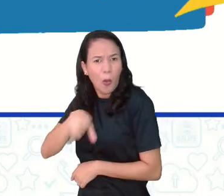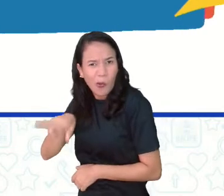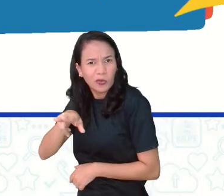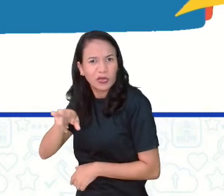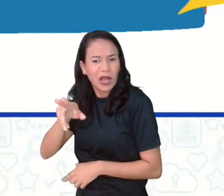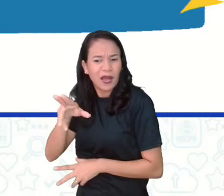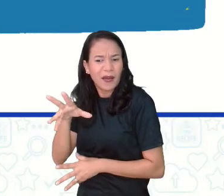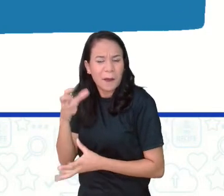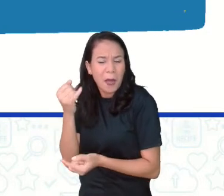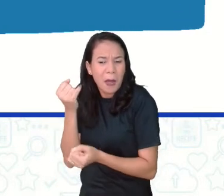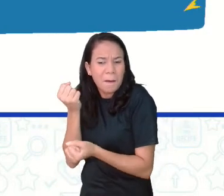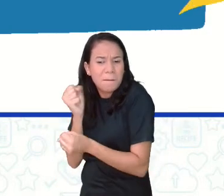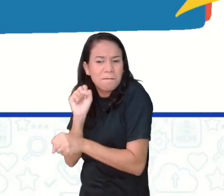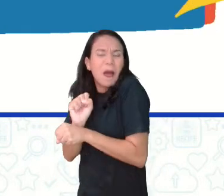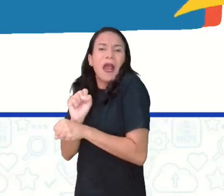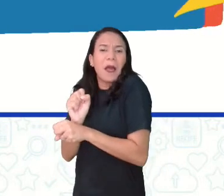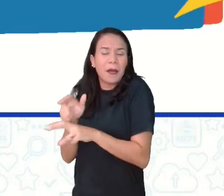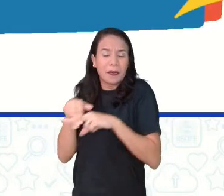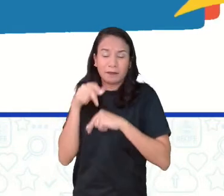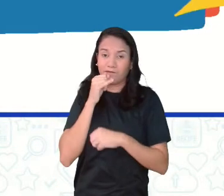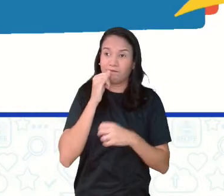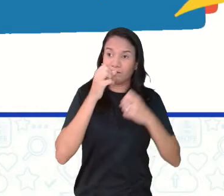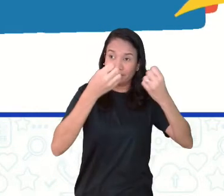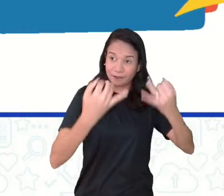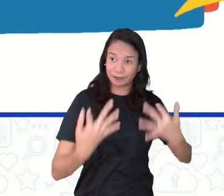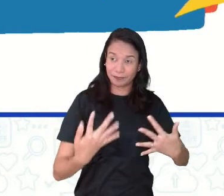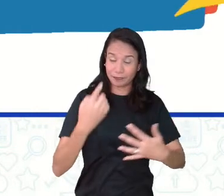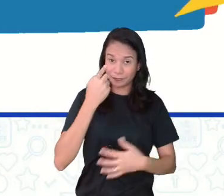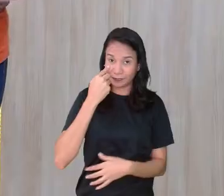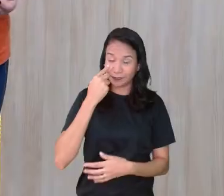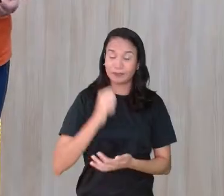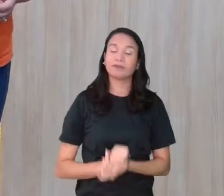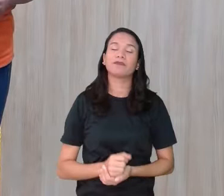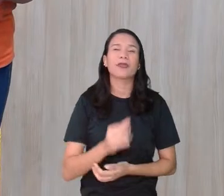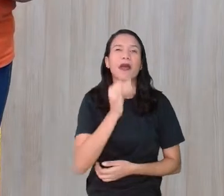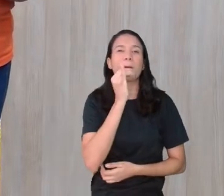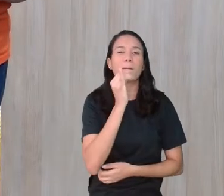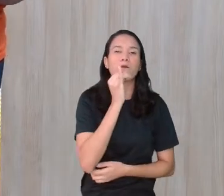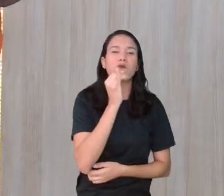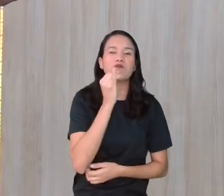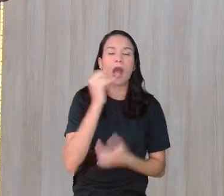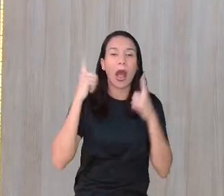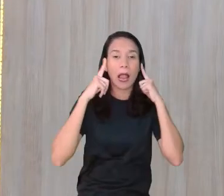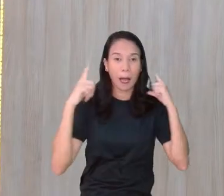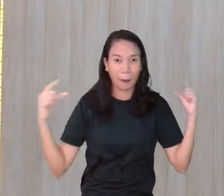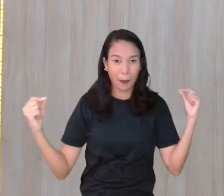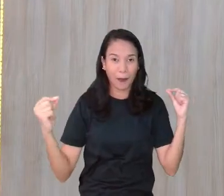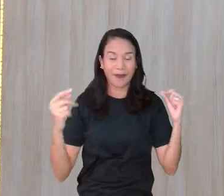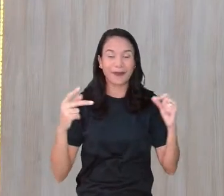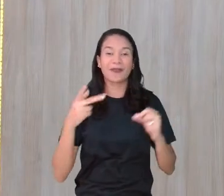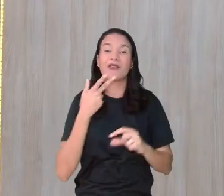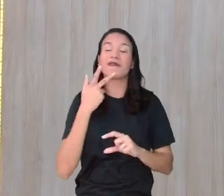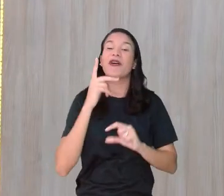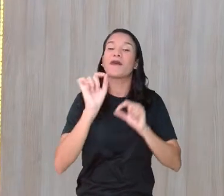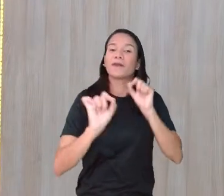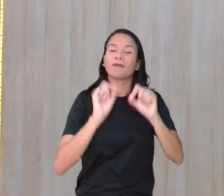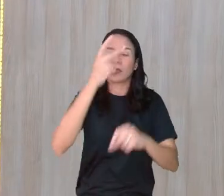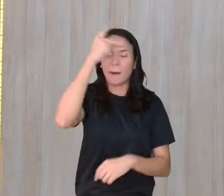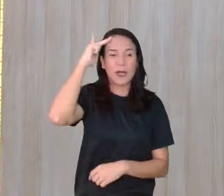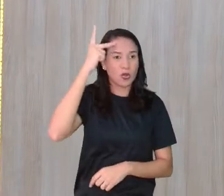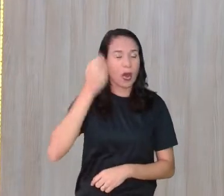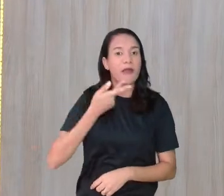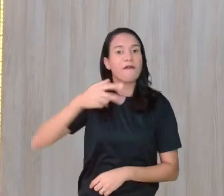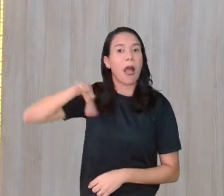a se atrofiar. Eu vou explicar esse primeiro. Então, um exemplo. Para Lamarck, ele dizia que uma pessoa que falasse